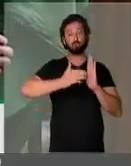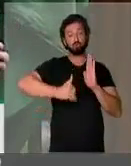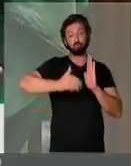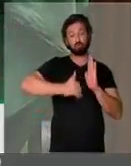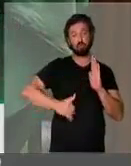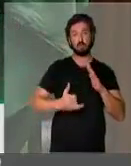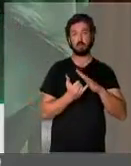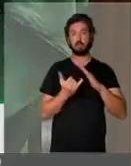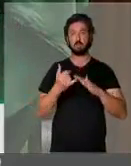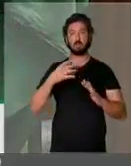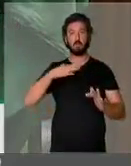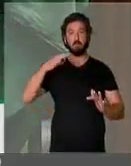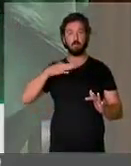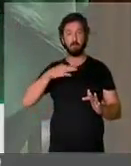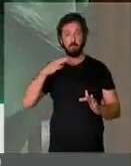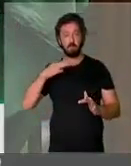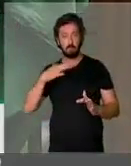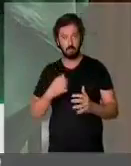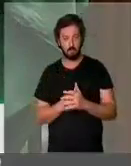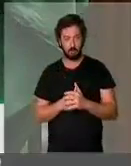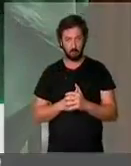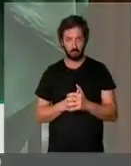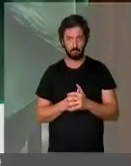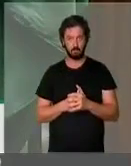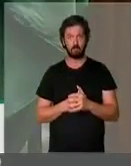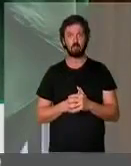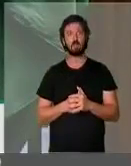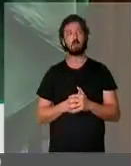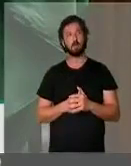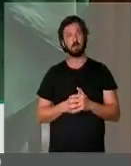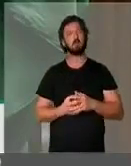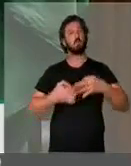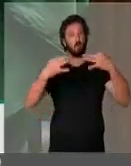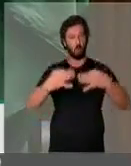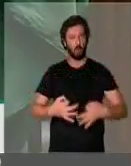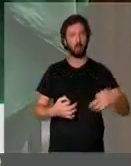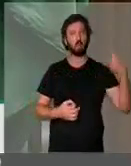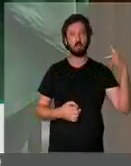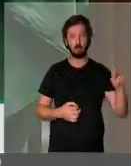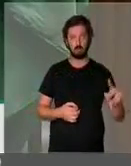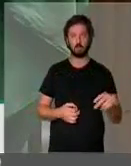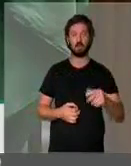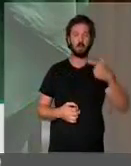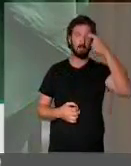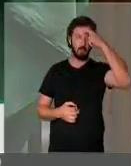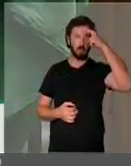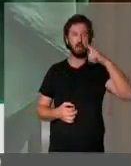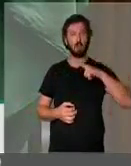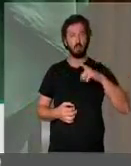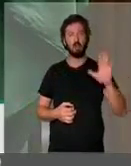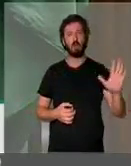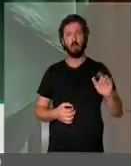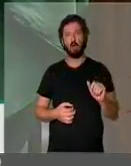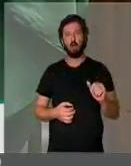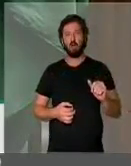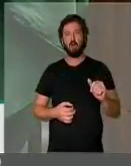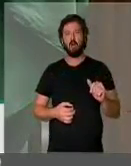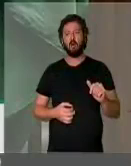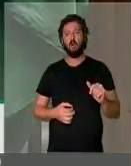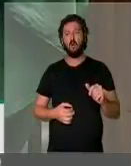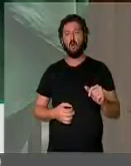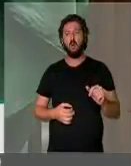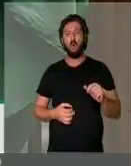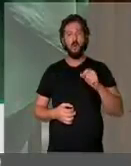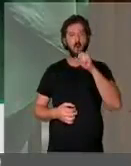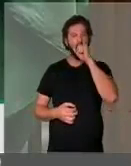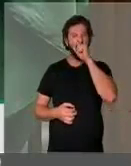as entidades filantrópicas do seu texto. Foi uma atitude correta, uma atitude sã do relator, e eu quero aqui enfatizar essa